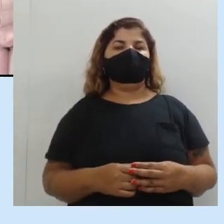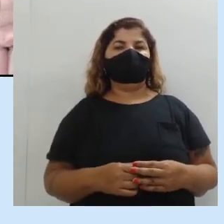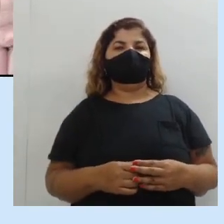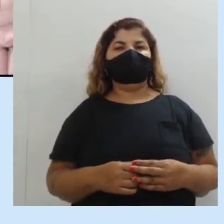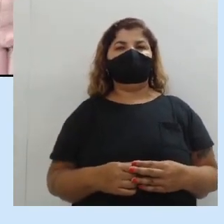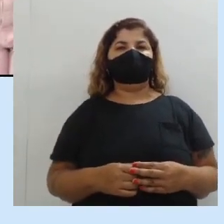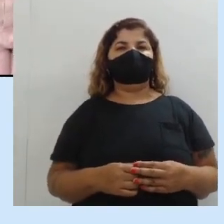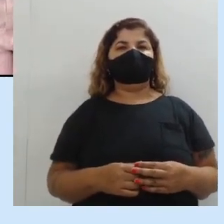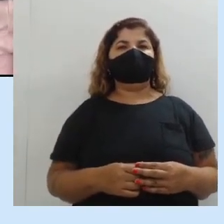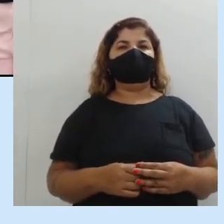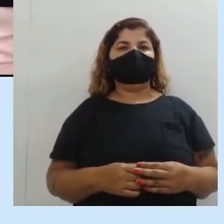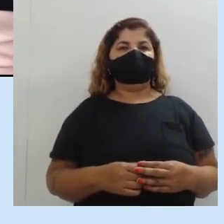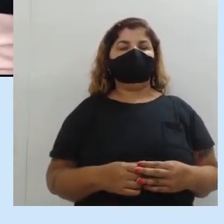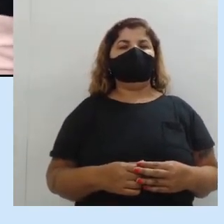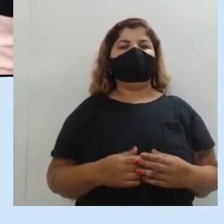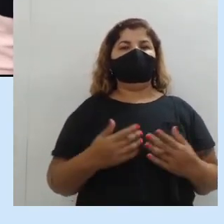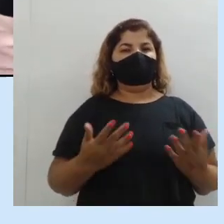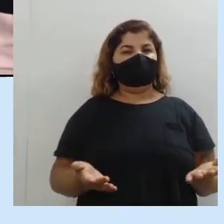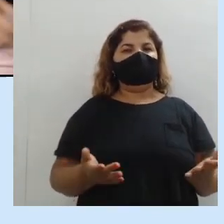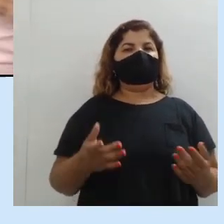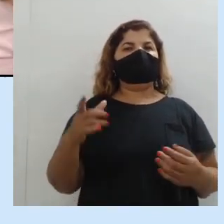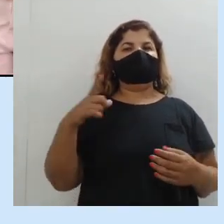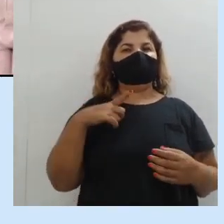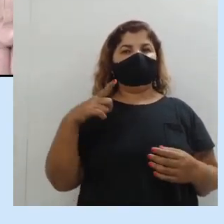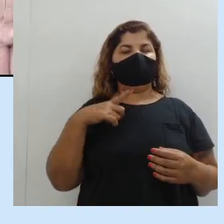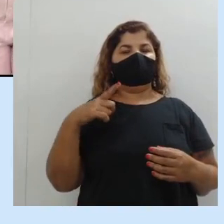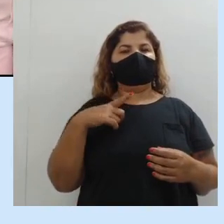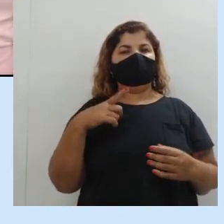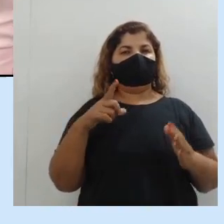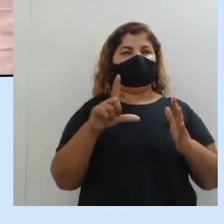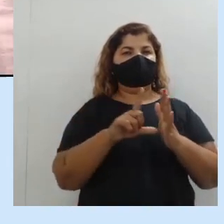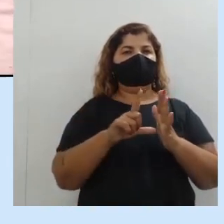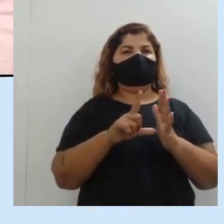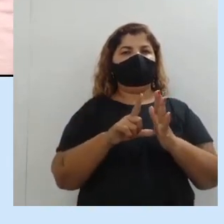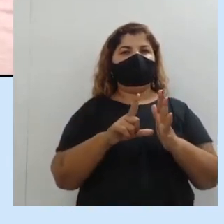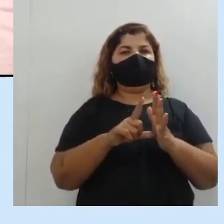Entenderam? Então, assim, você vê lojas de